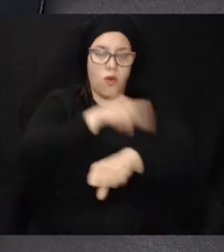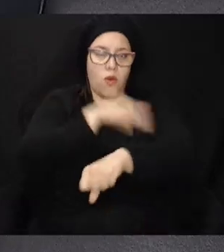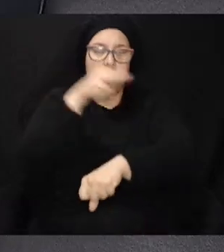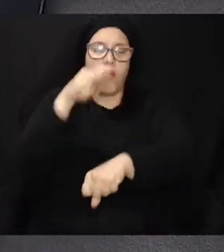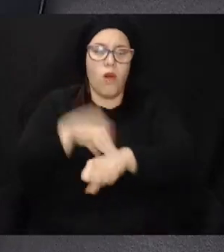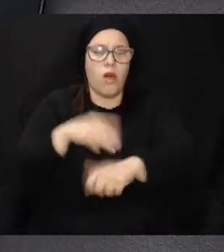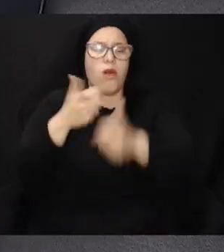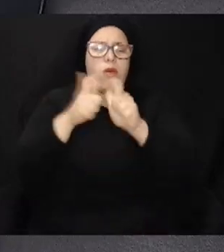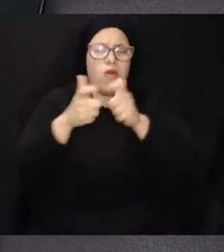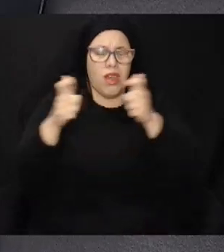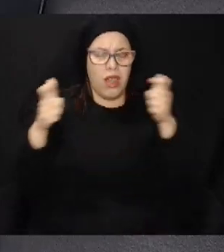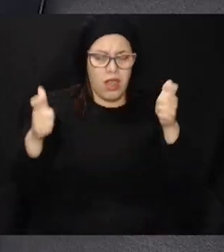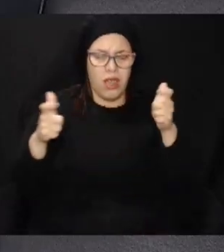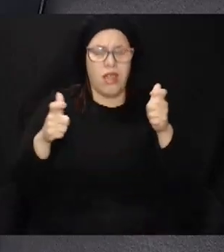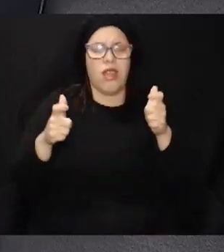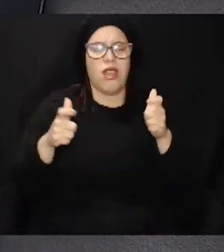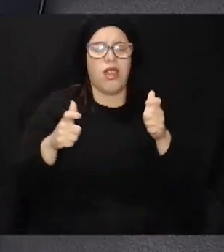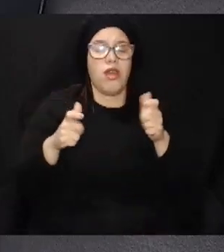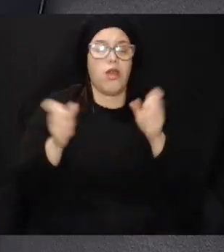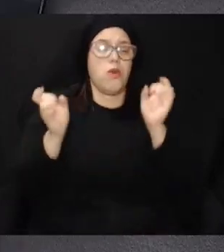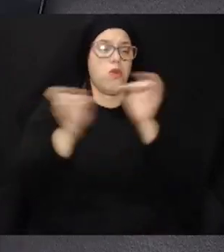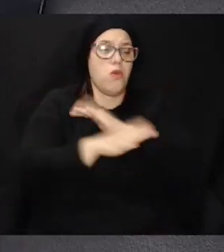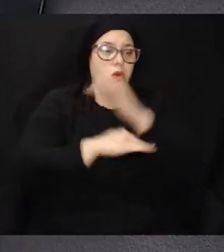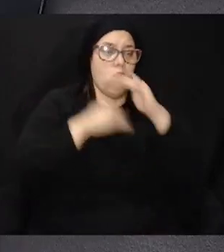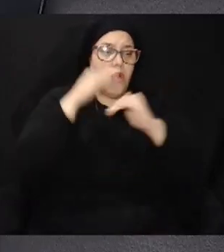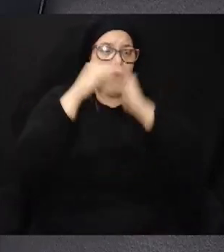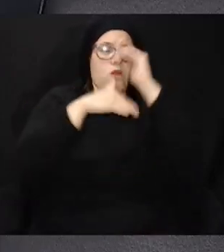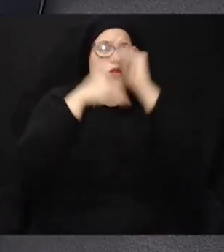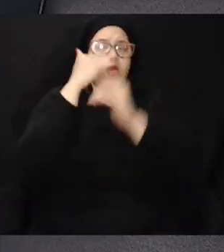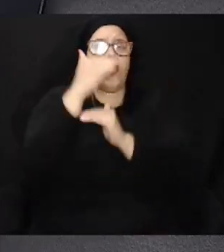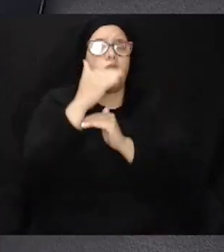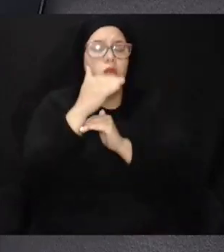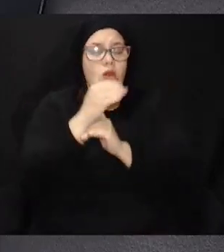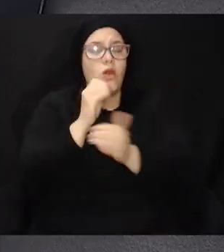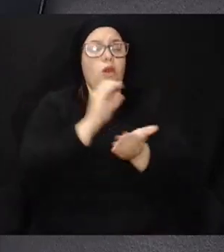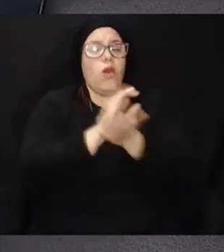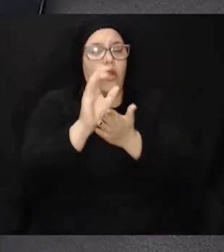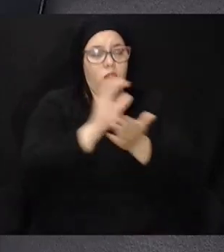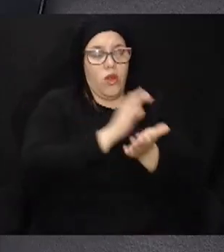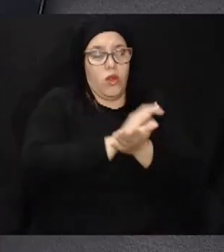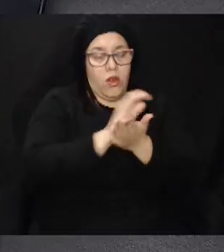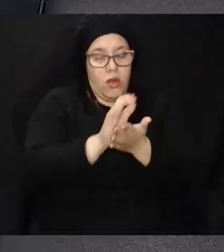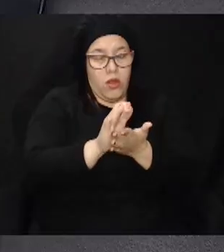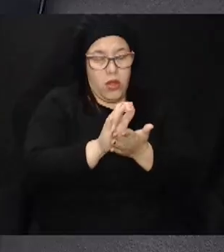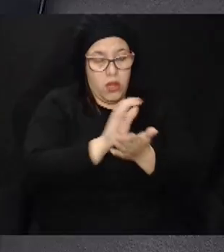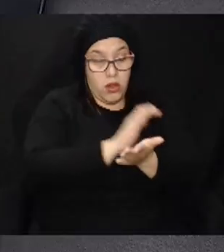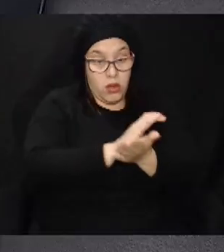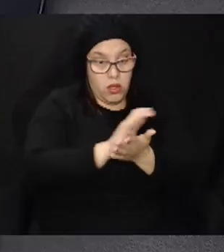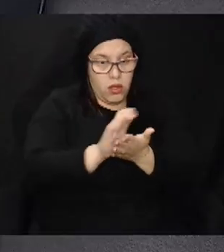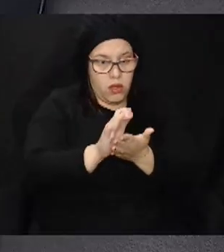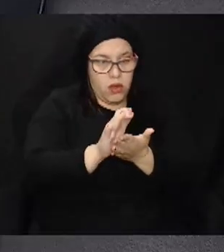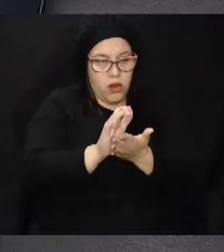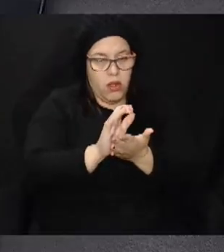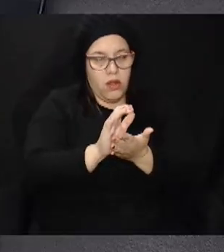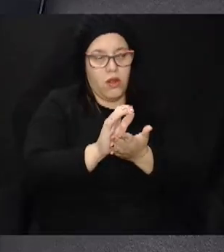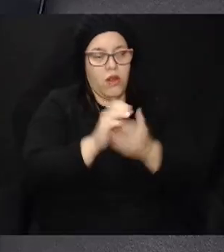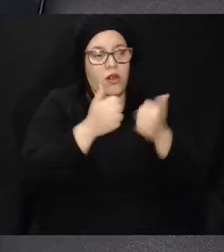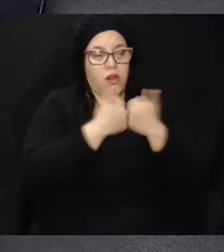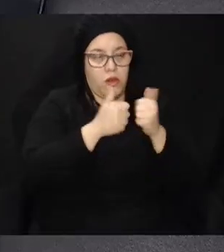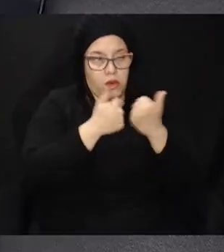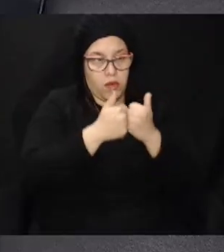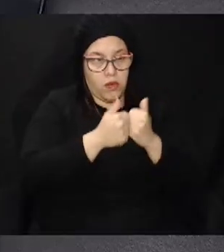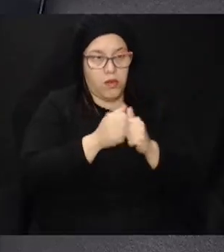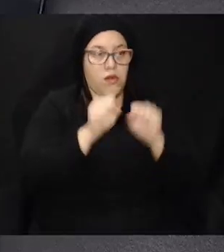uma cidade pronta para crescer. Nós temos que subsidiar com algum modelo de transporte, com algum sistema